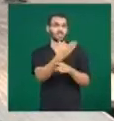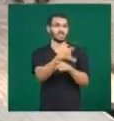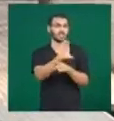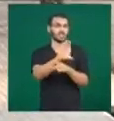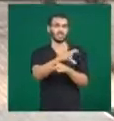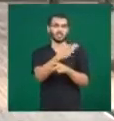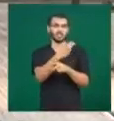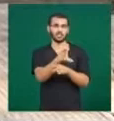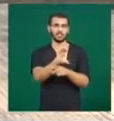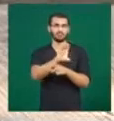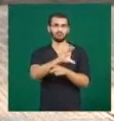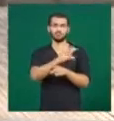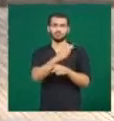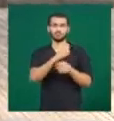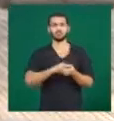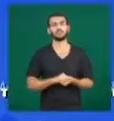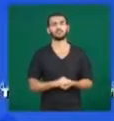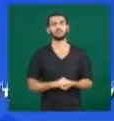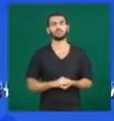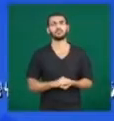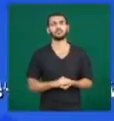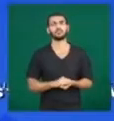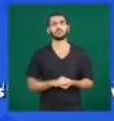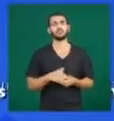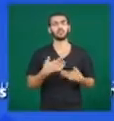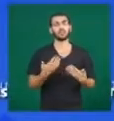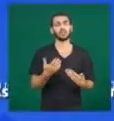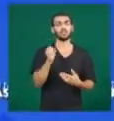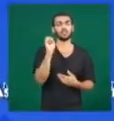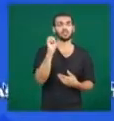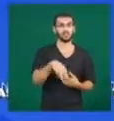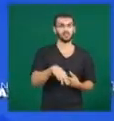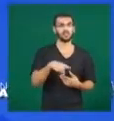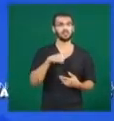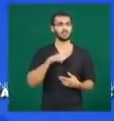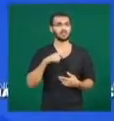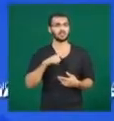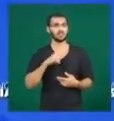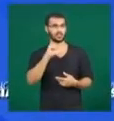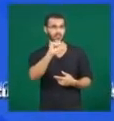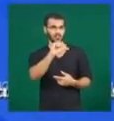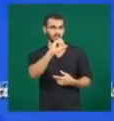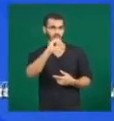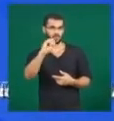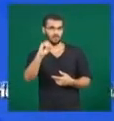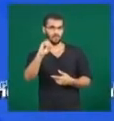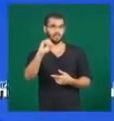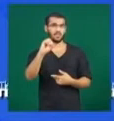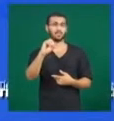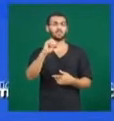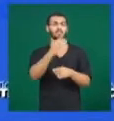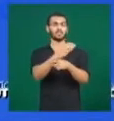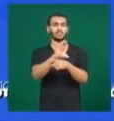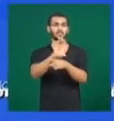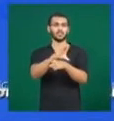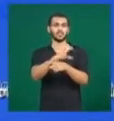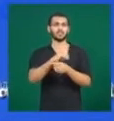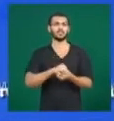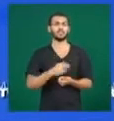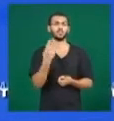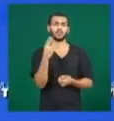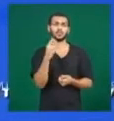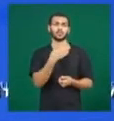de televisão com câmeras de segurança. No campus Santa Mônica serão instaladas 90 câmeras, 45 no